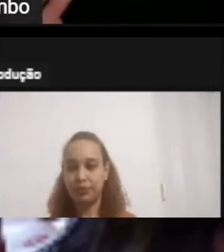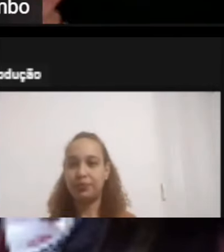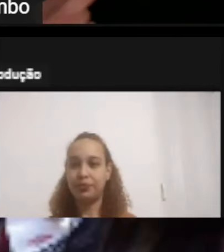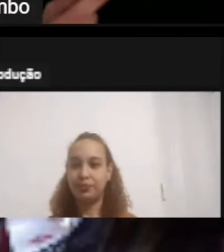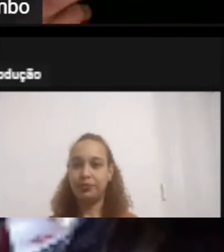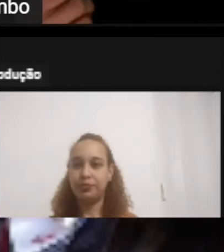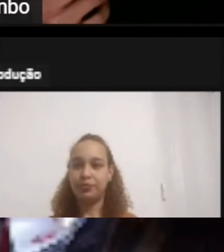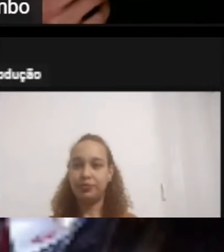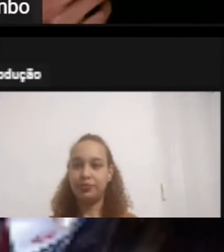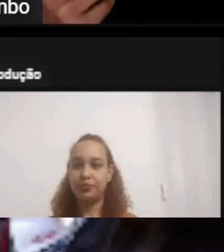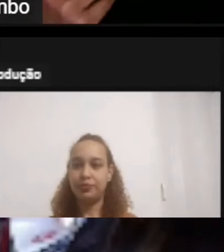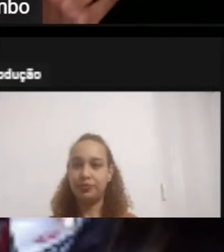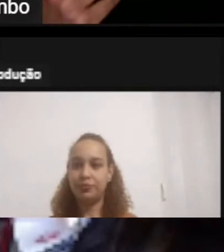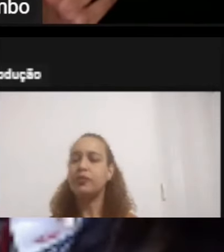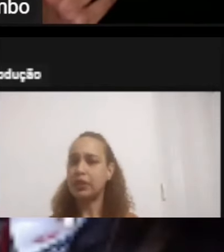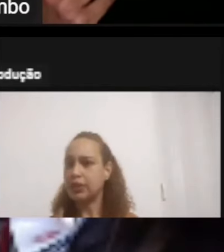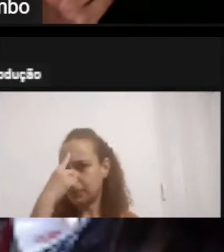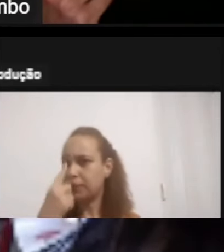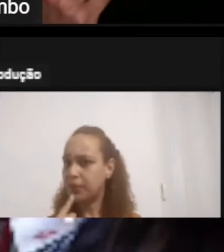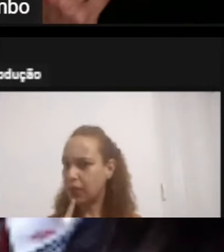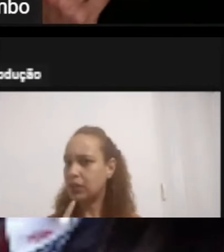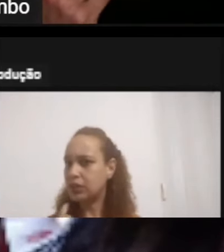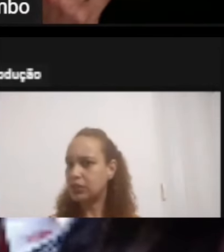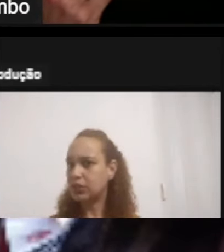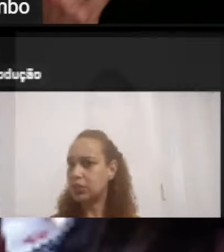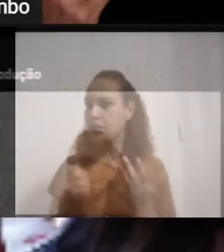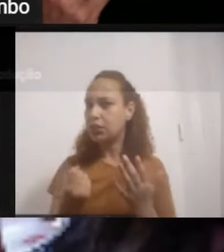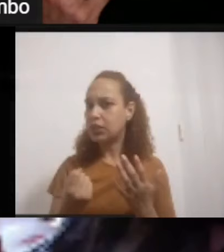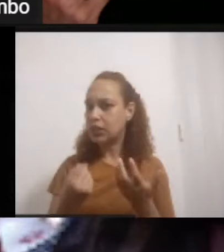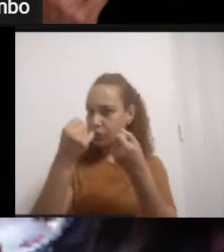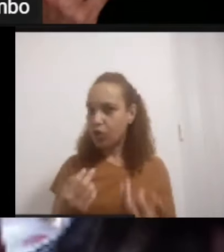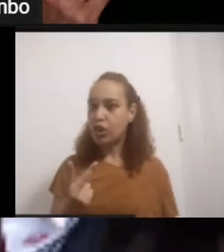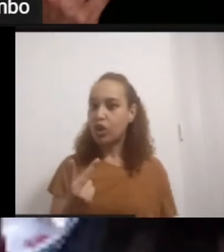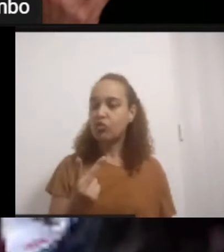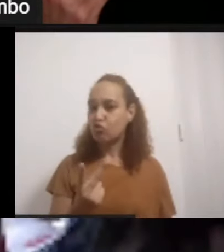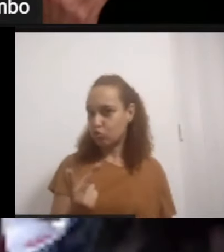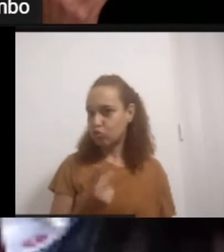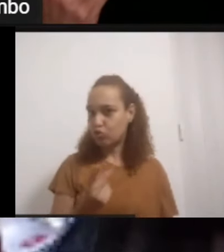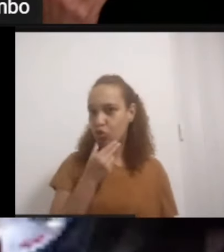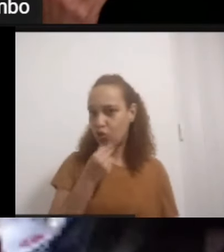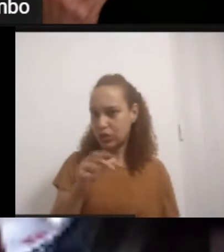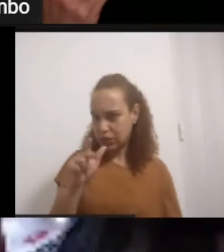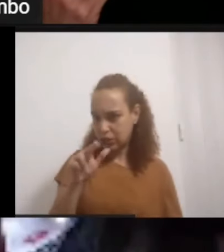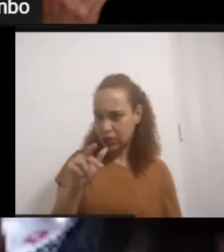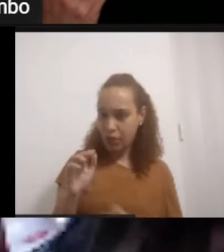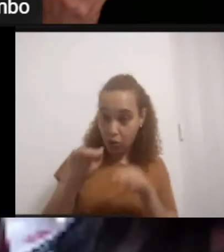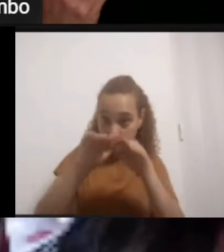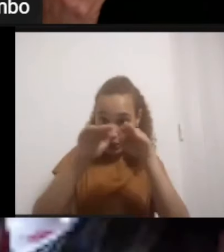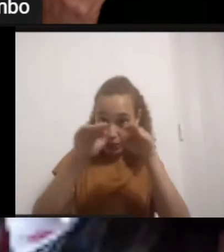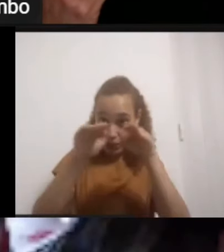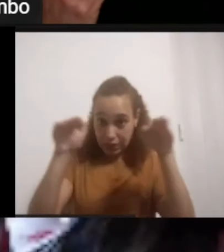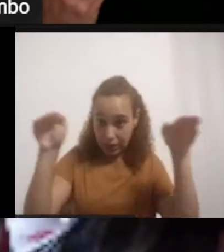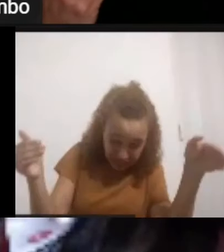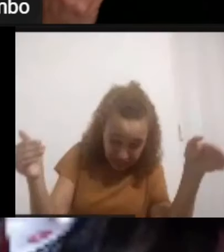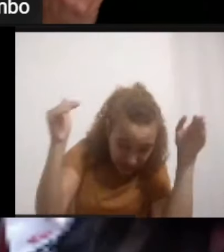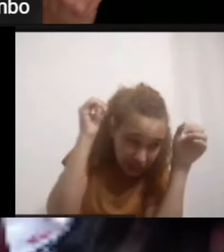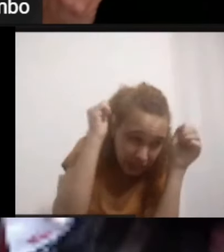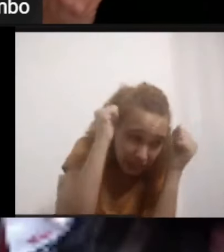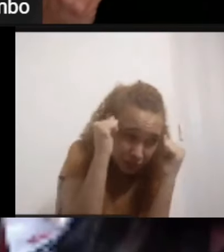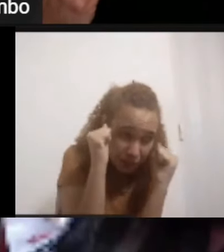Eles Aí estão está aquela bem. imagem que ela descreveu, né, dos dois irmãos embaixo da mesa. Isso. Eles estão embaixo da mesa,